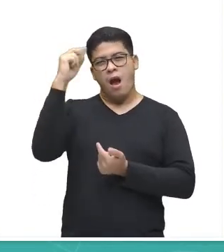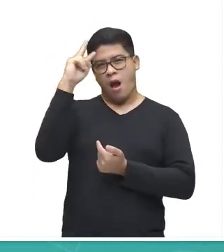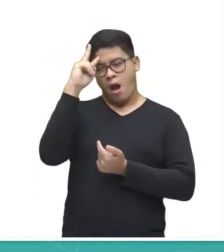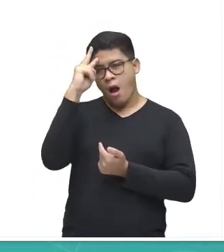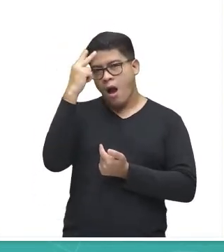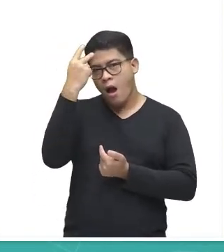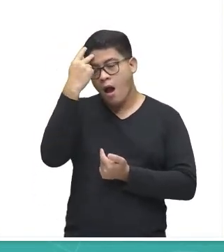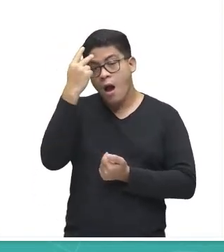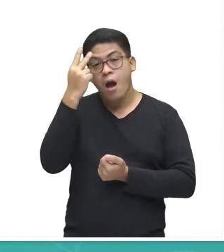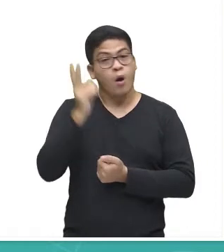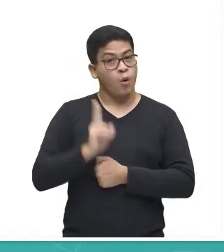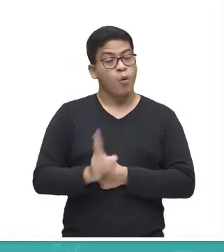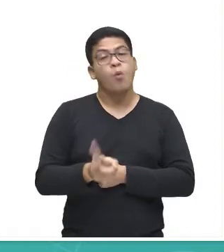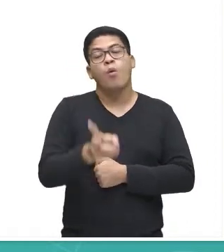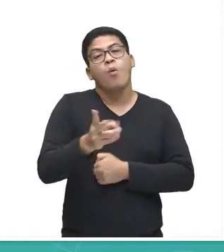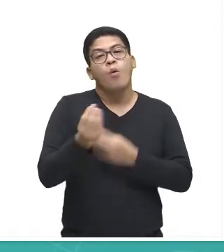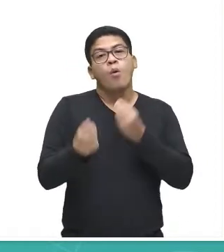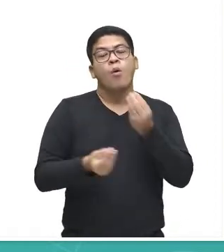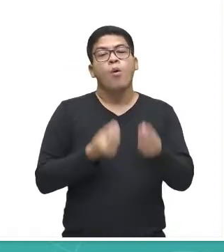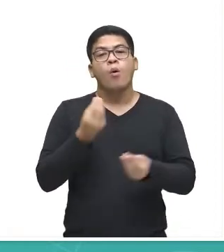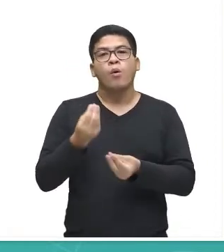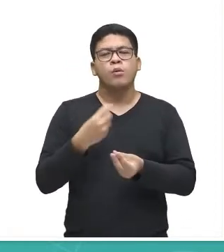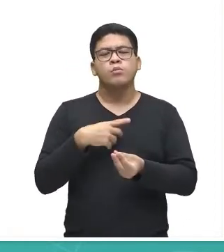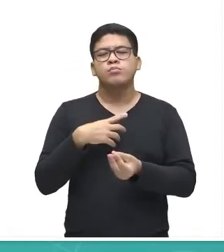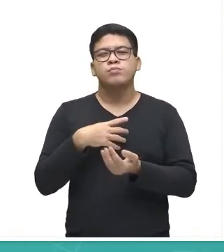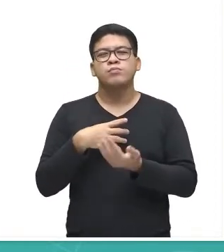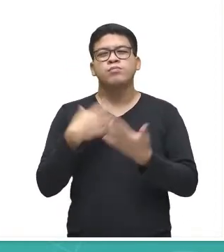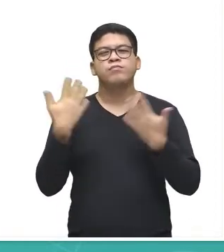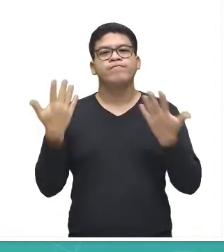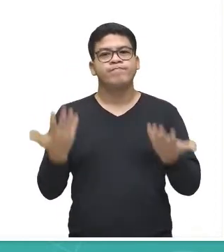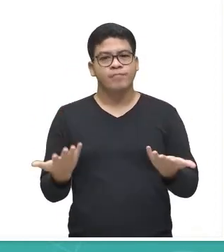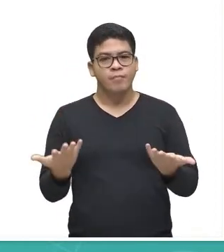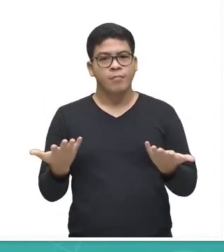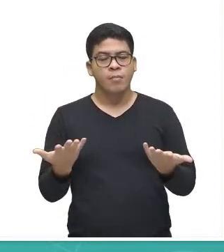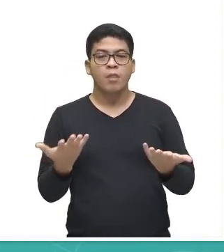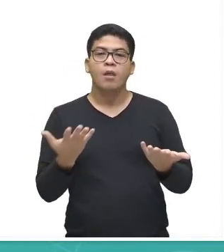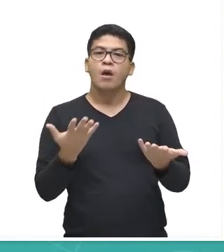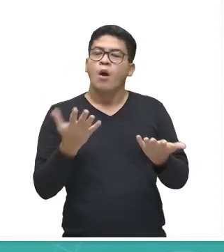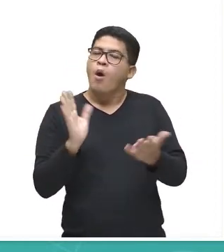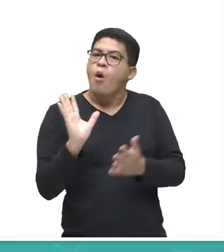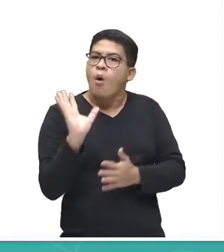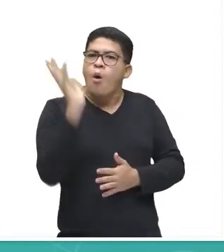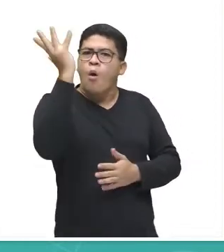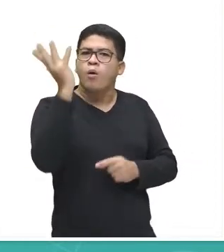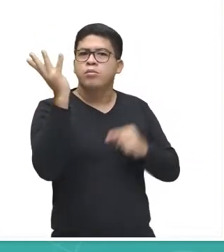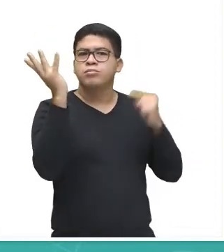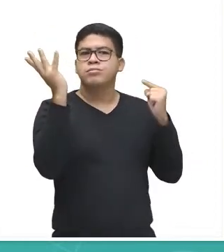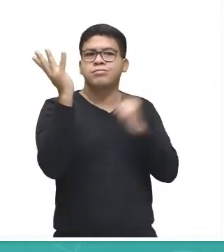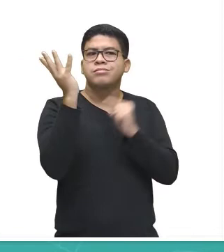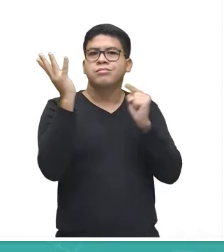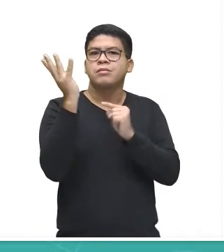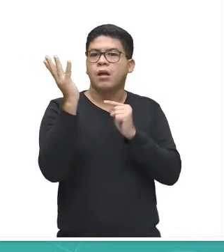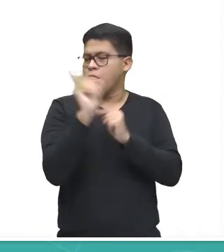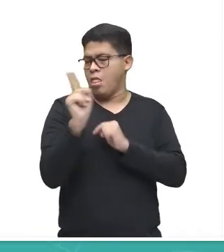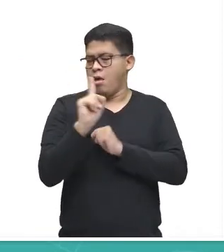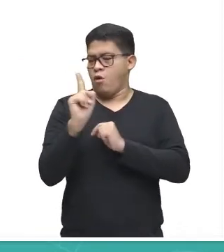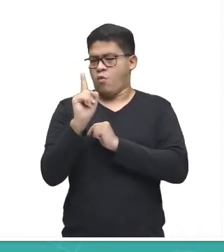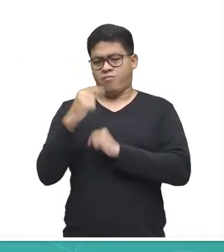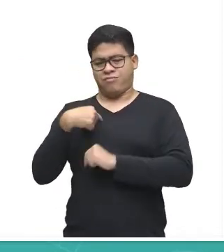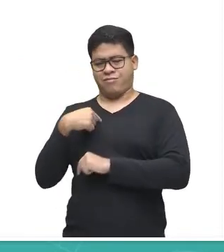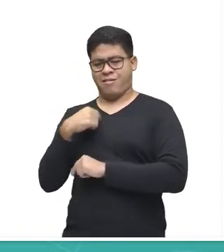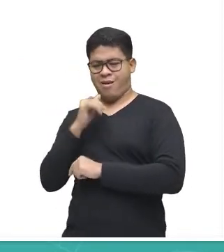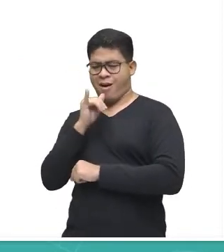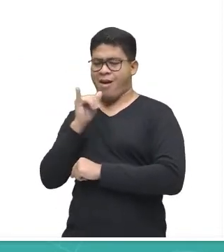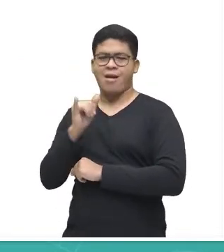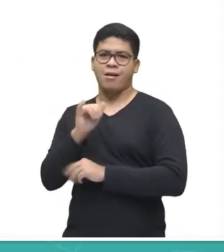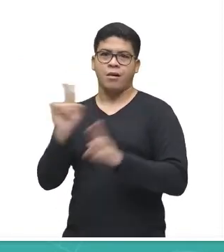E essas mudanças, gente, elas acontecem, não sou eu, professora Francisca, que estou falando, não. Isso é